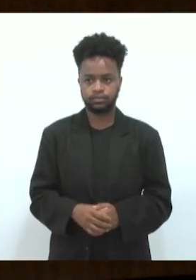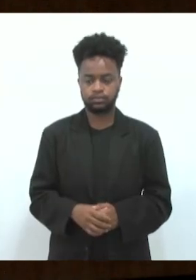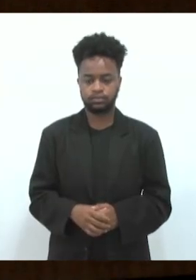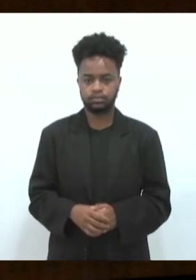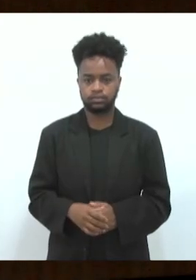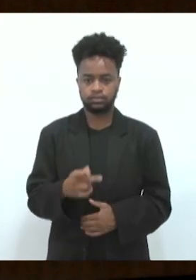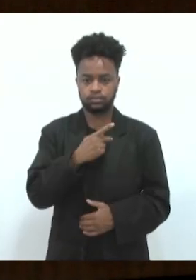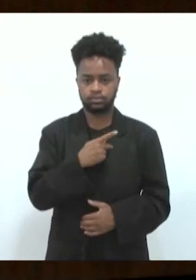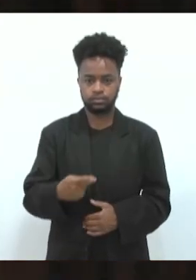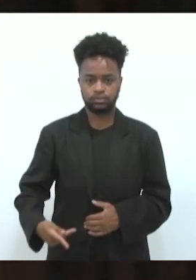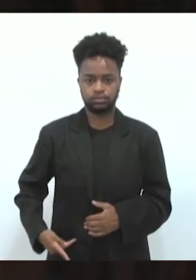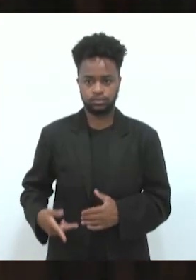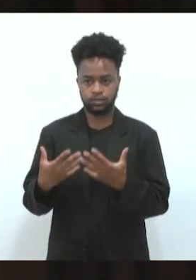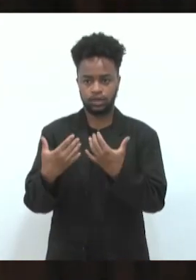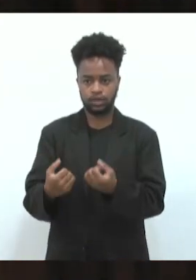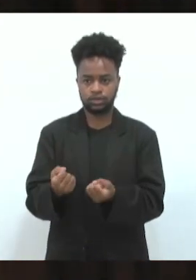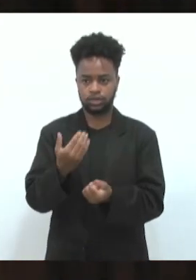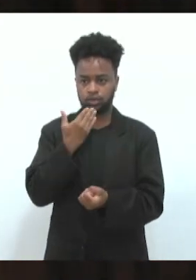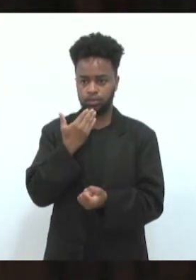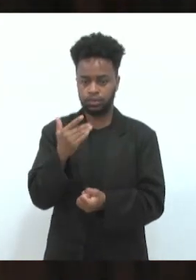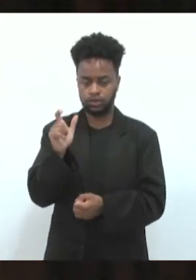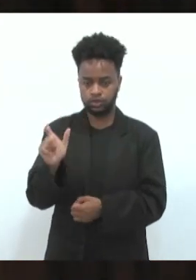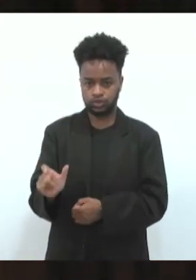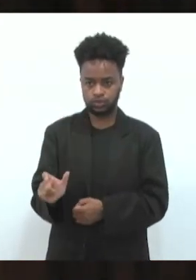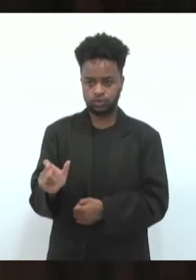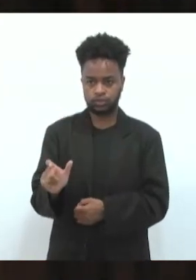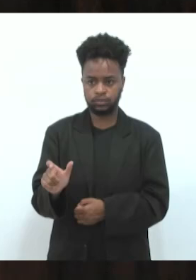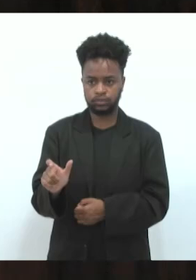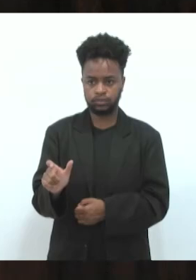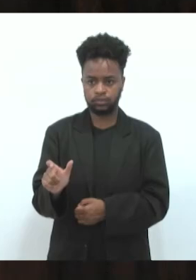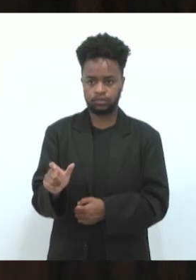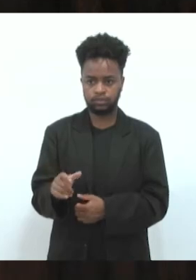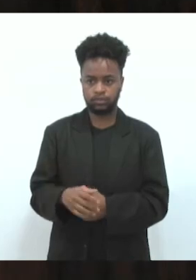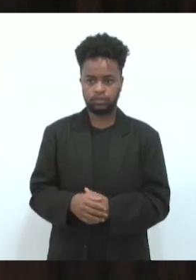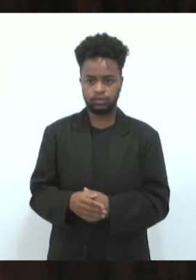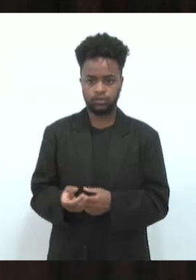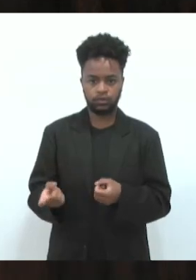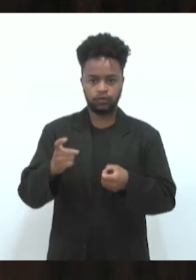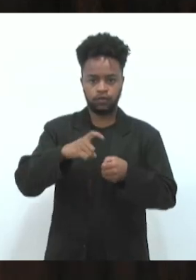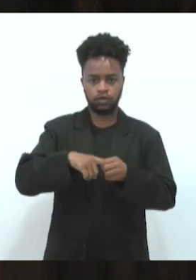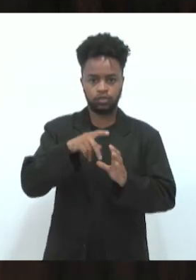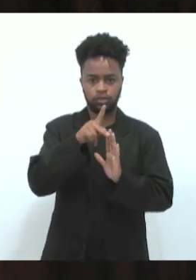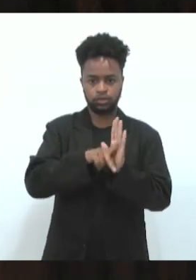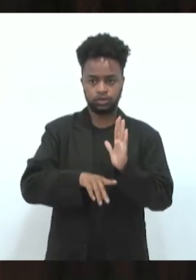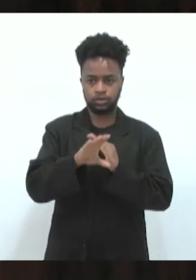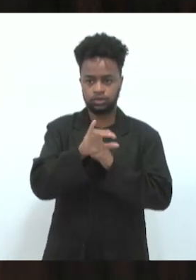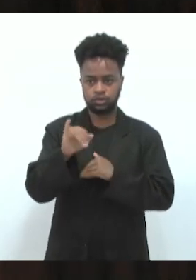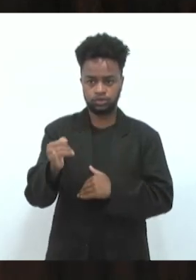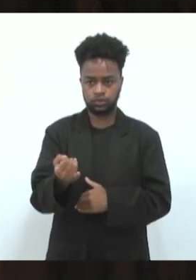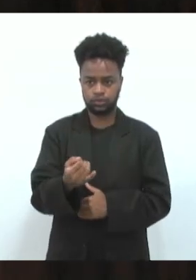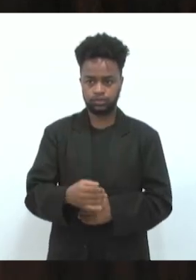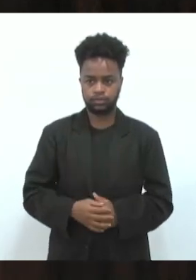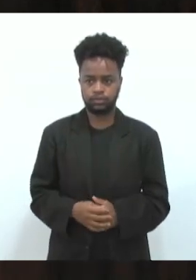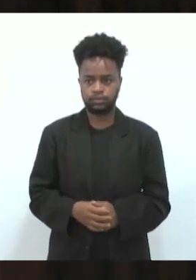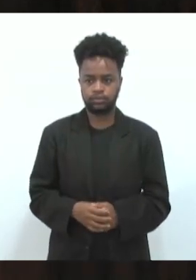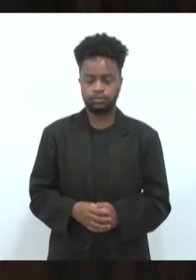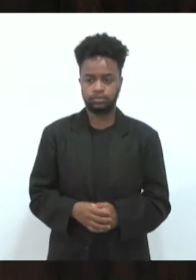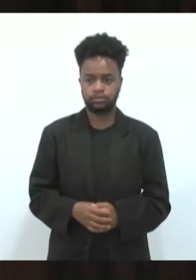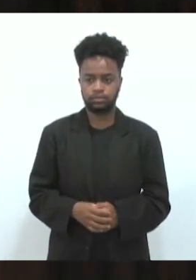A presidência defere o pedido de Vossa Excelência e remete o projeto à CCJ. Muito obrigado, presidente.